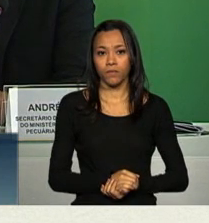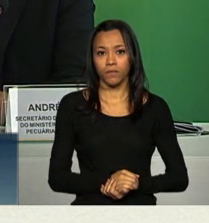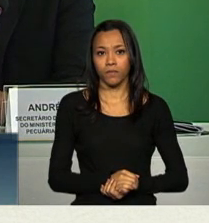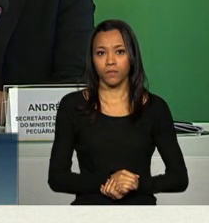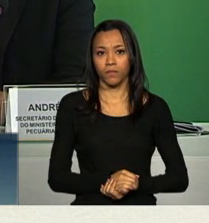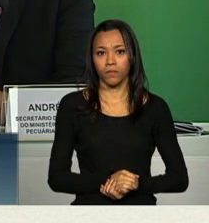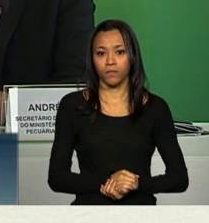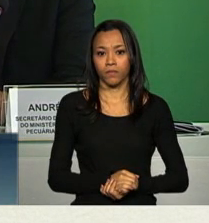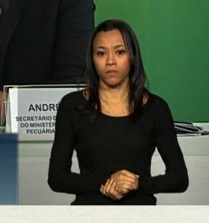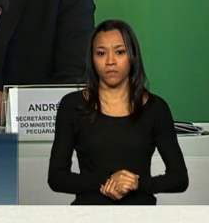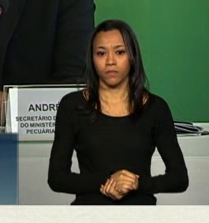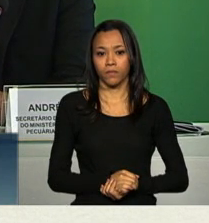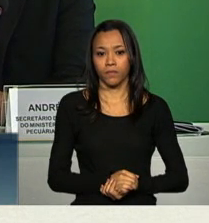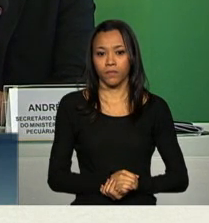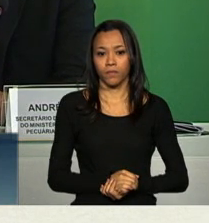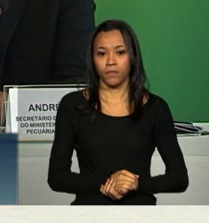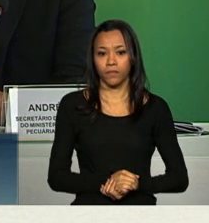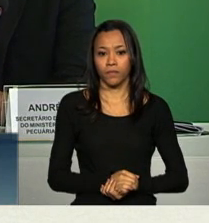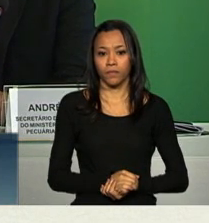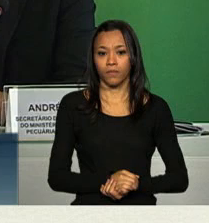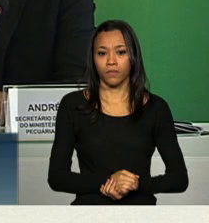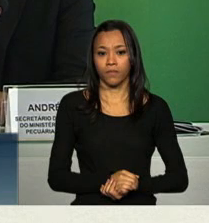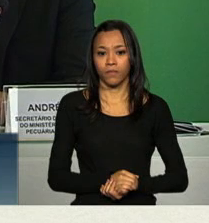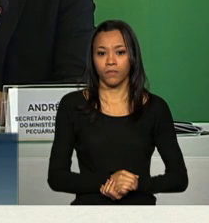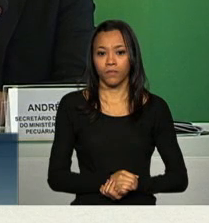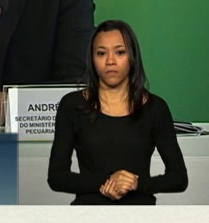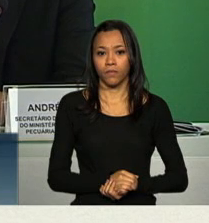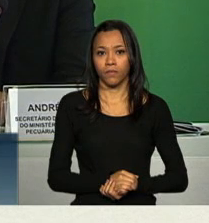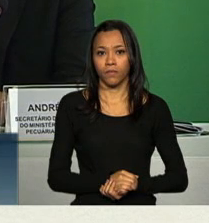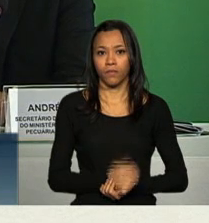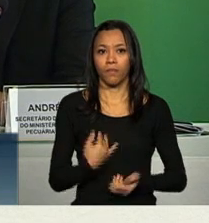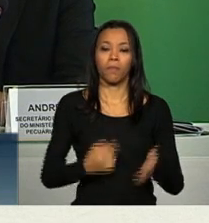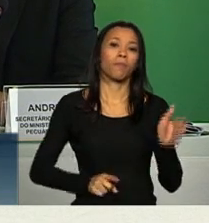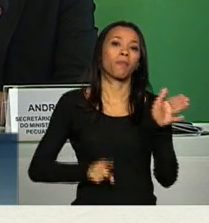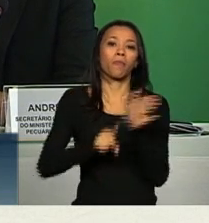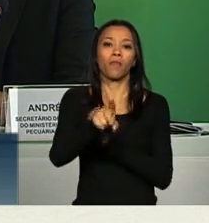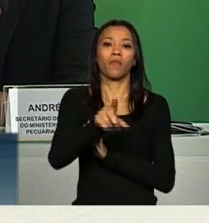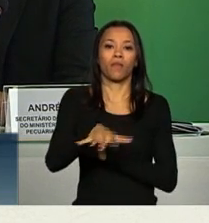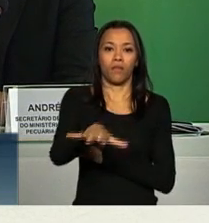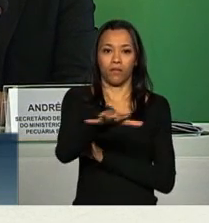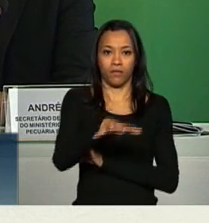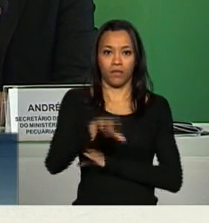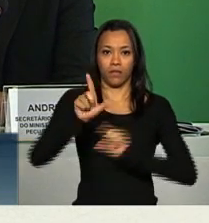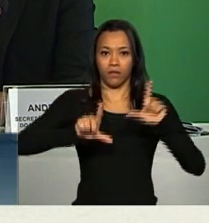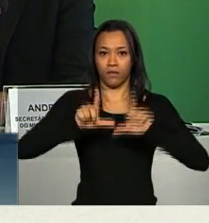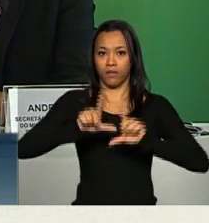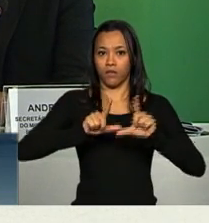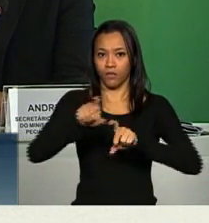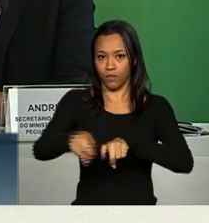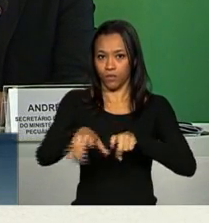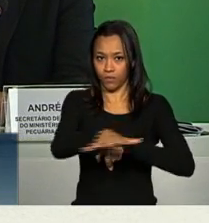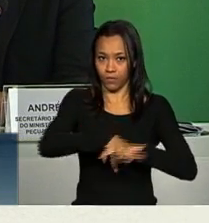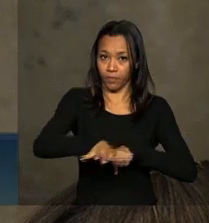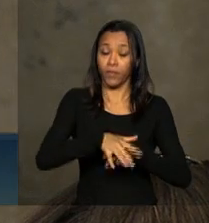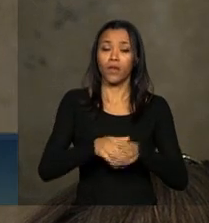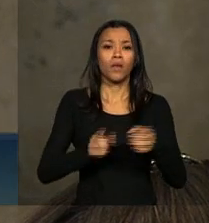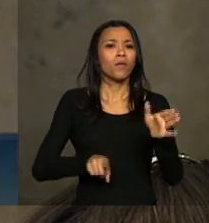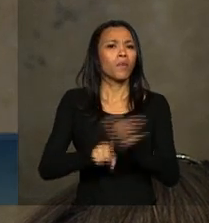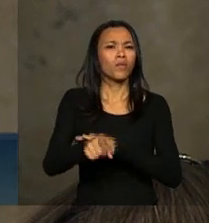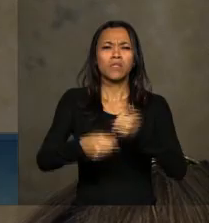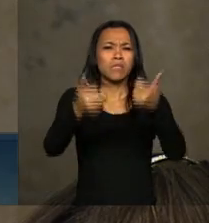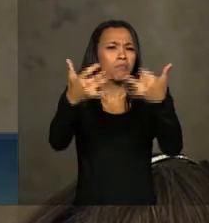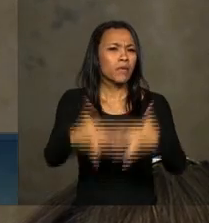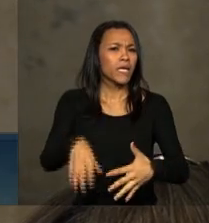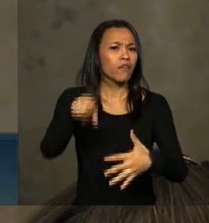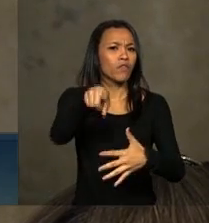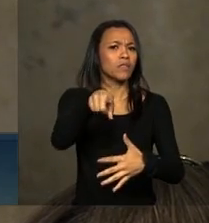Flávia, Canal Rural. Ministra, como a senhora explica o seu envolvimento